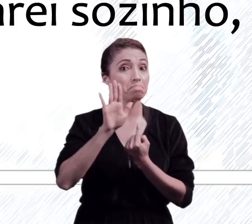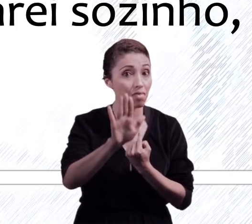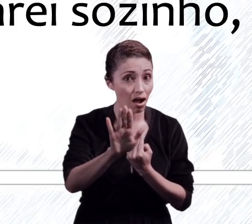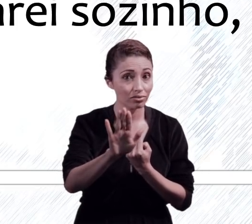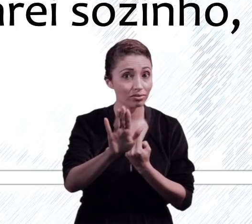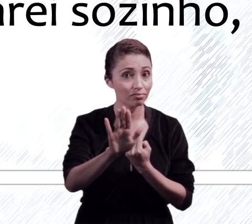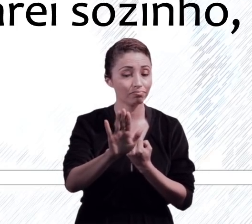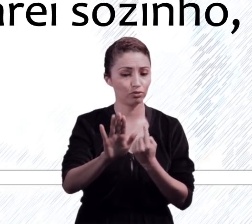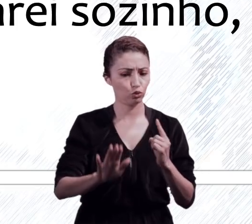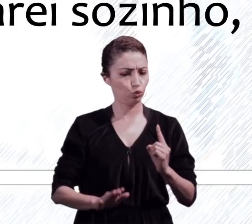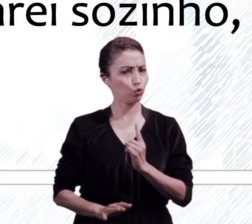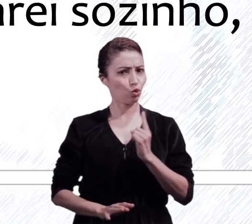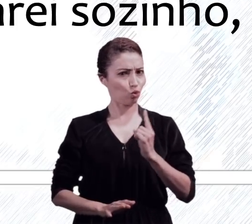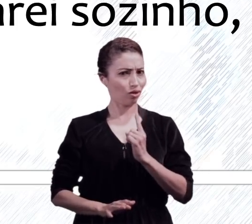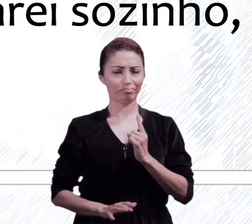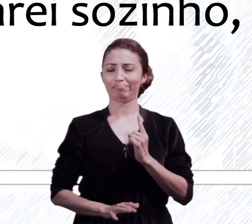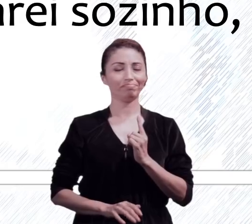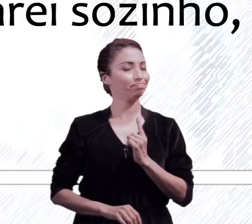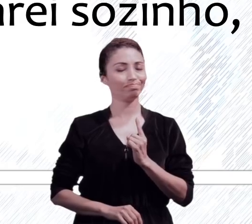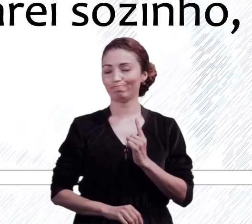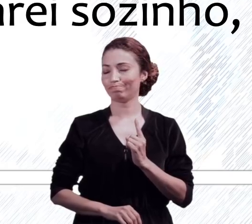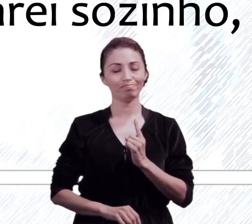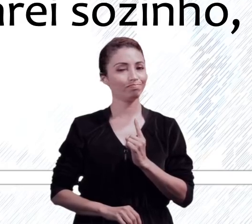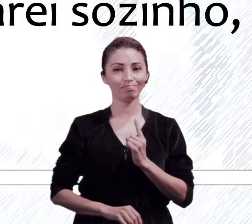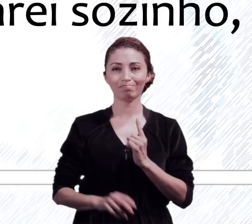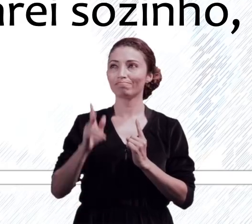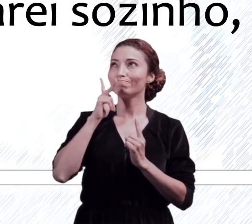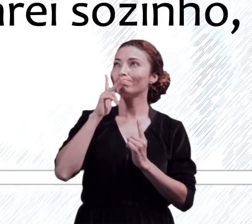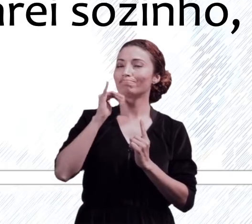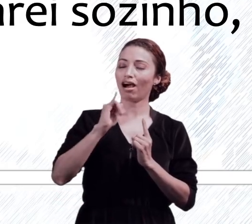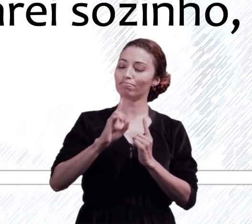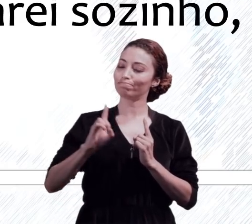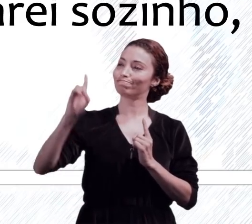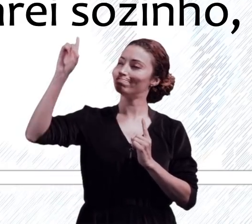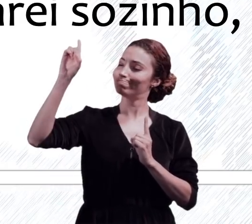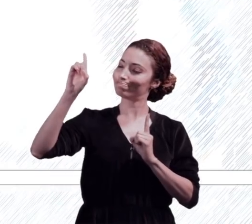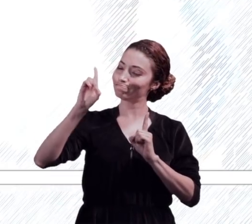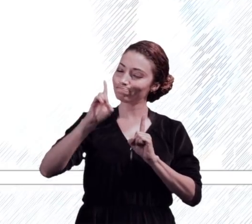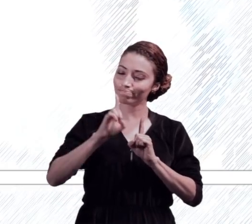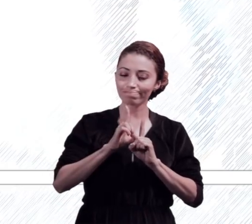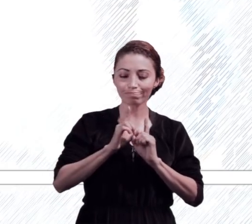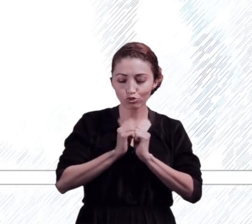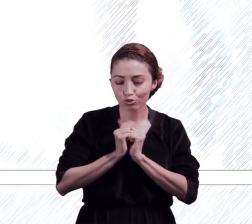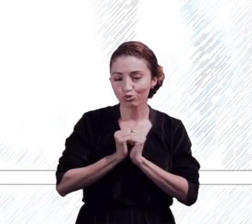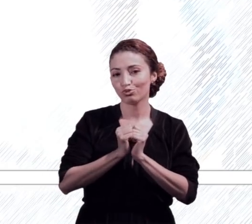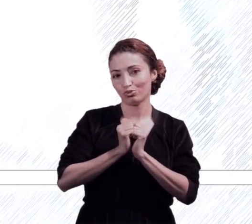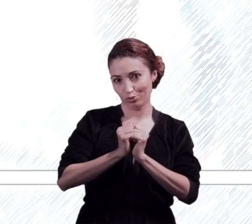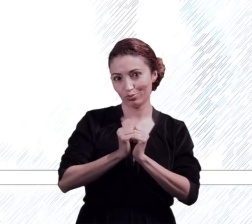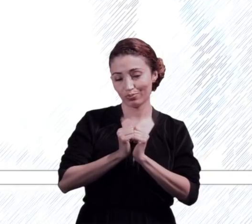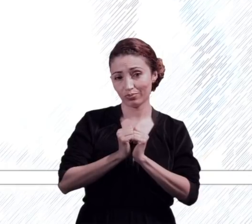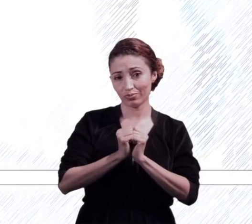mas não ficarei sozinho, porque o Pai está comigo. Eu